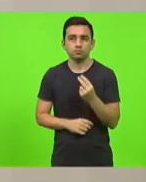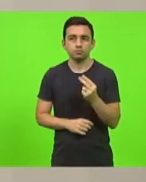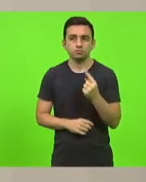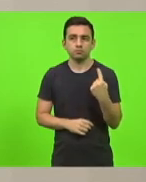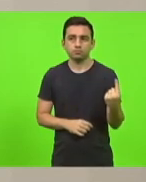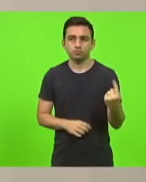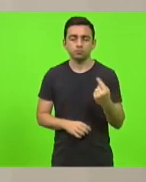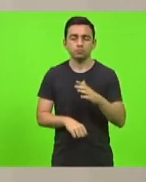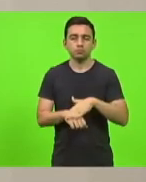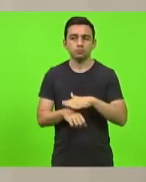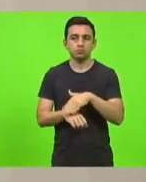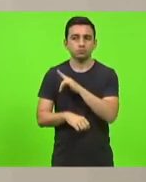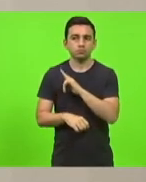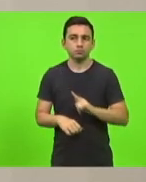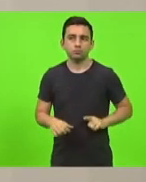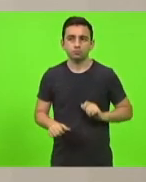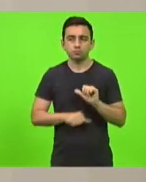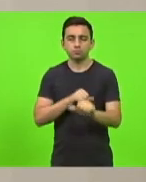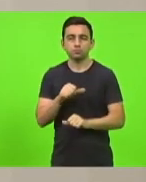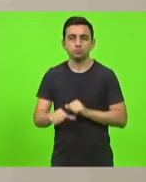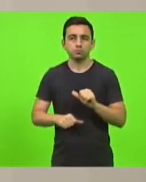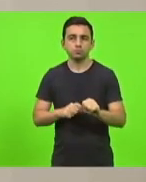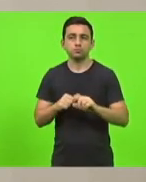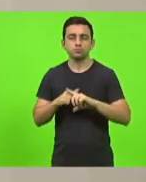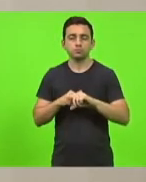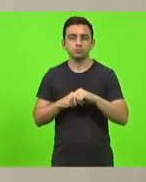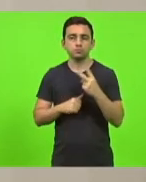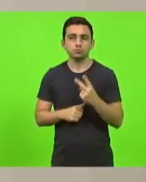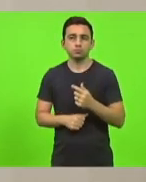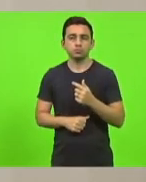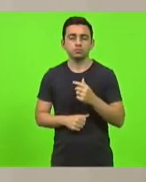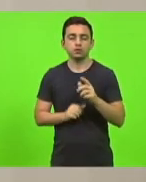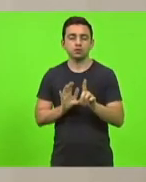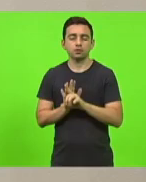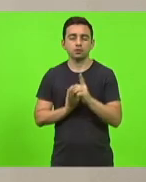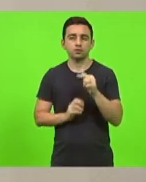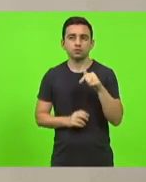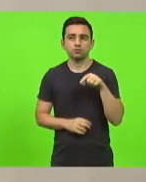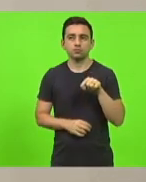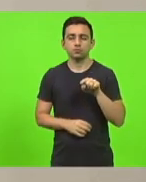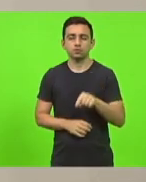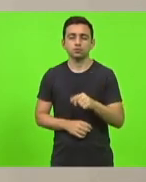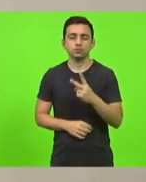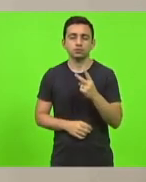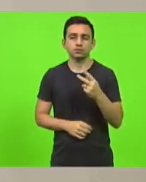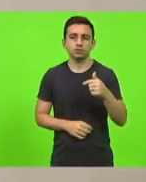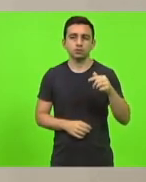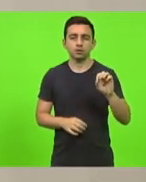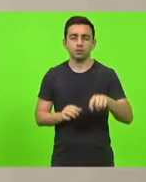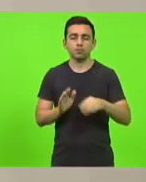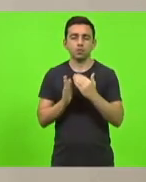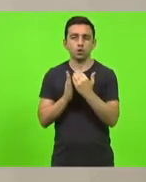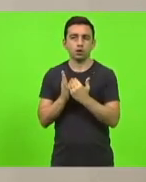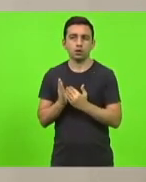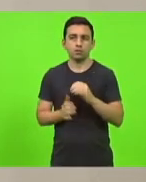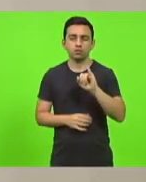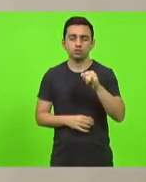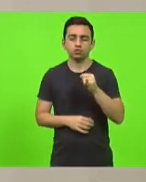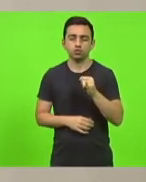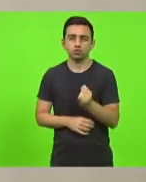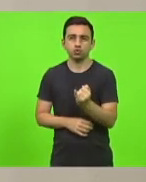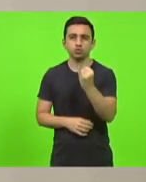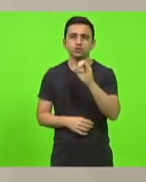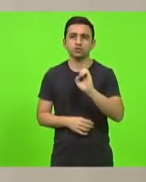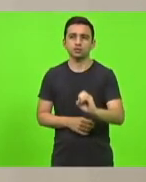Estado, altera o artigo 2º da lei 15.570/2011, que institui o programa Juro Zero, com o objetivo de incentivar